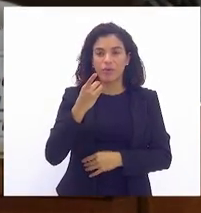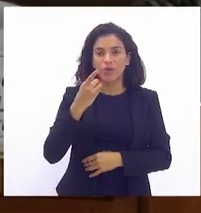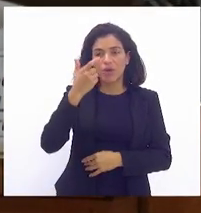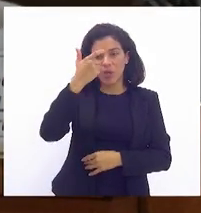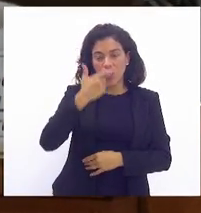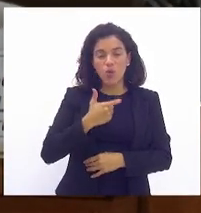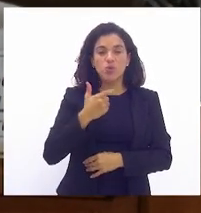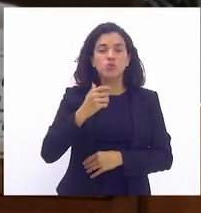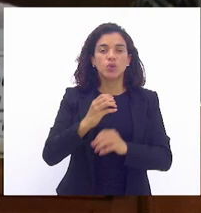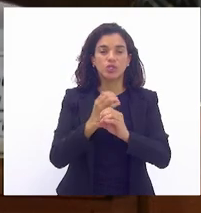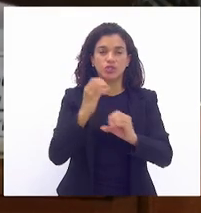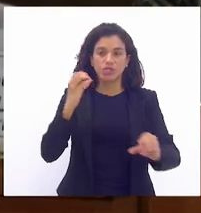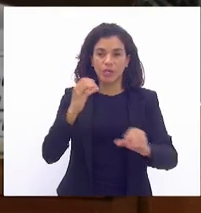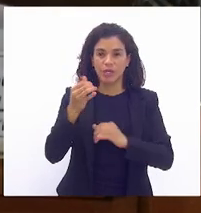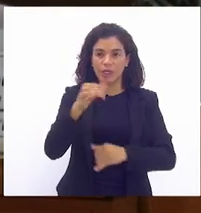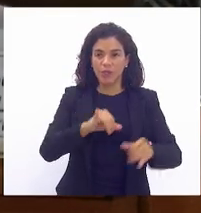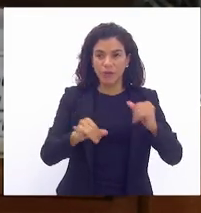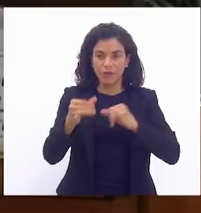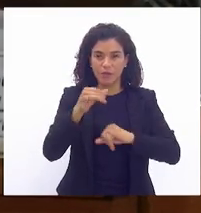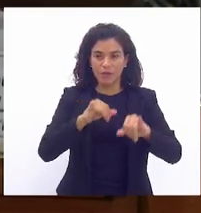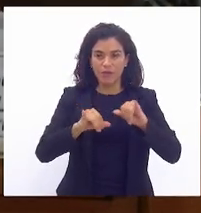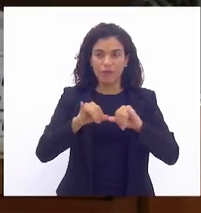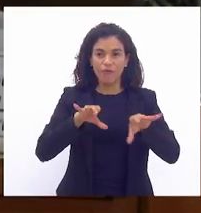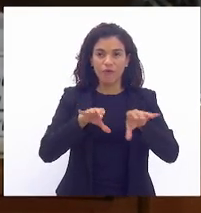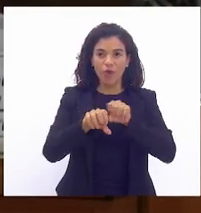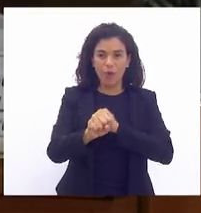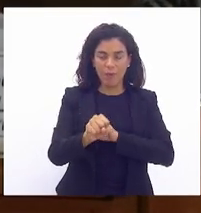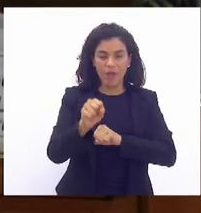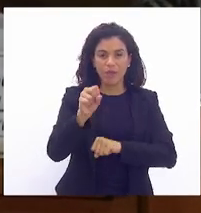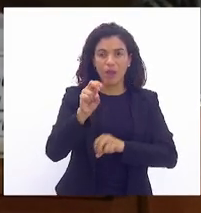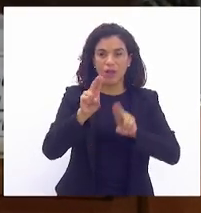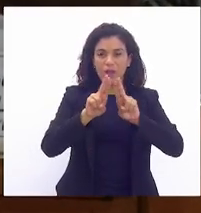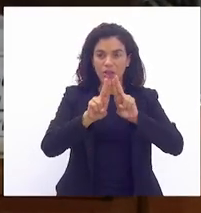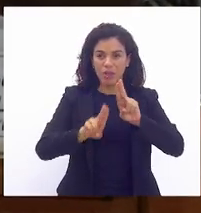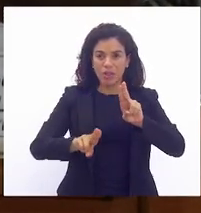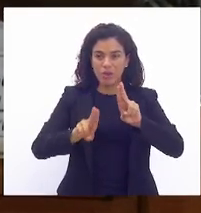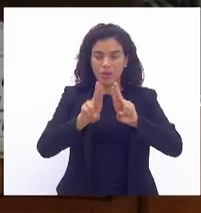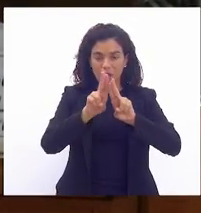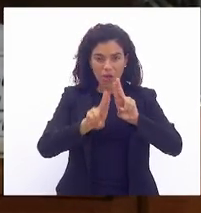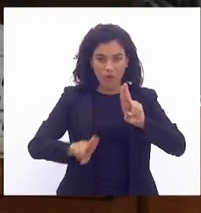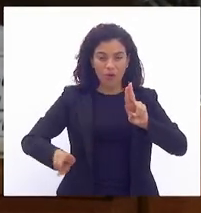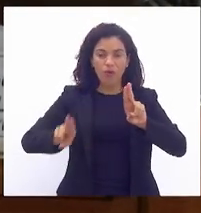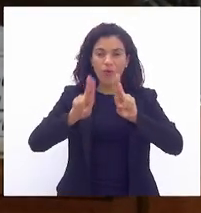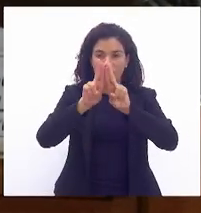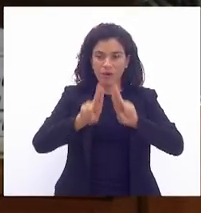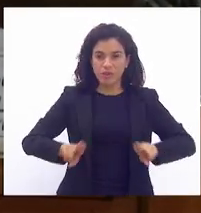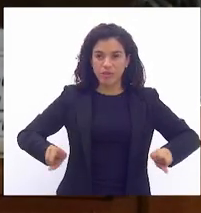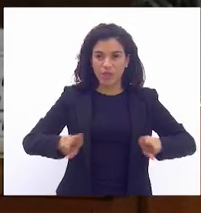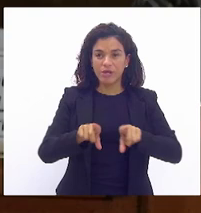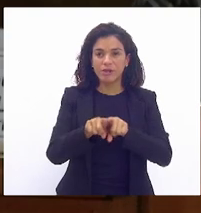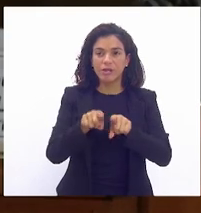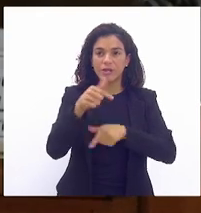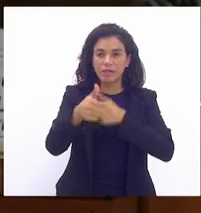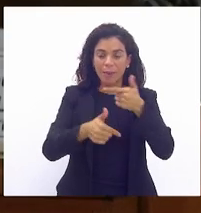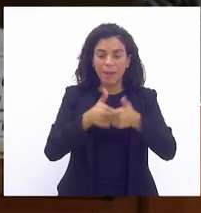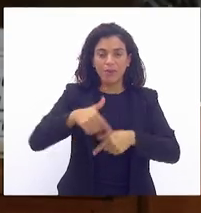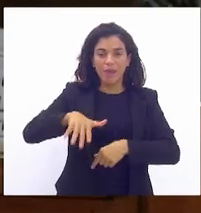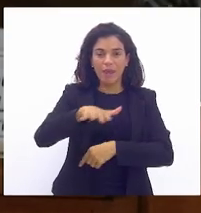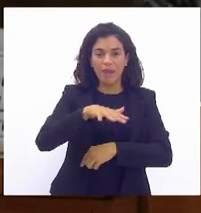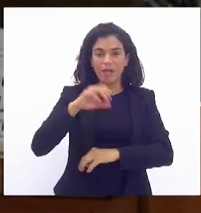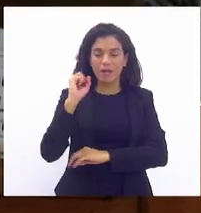engenheiro químico, formado na Escola Federal, na Universidade Federal do Rio de Janeiro, trabalho na área ambiental há